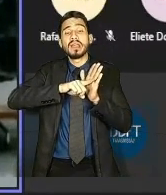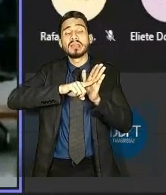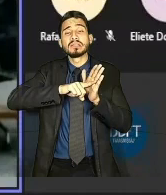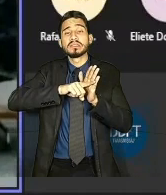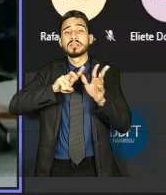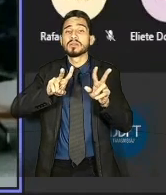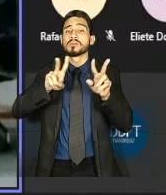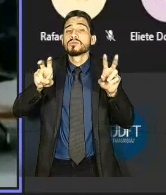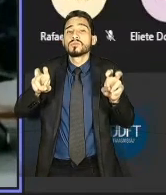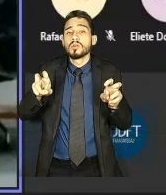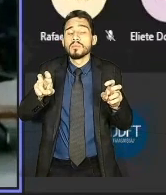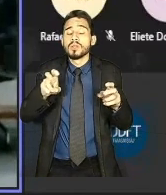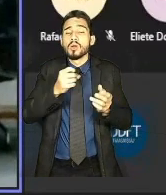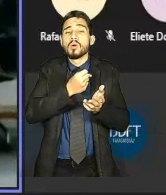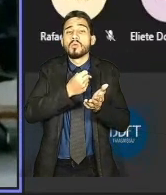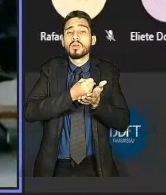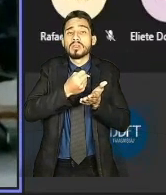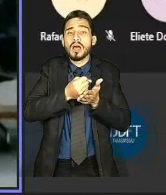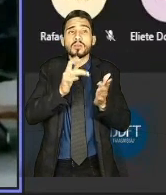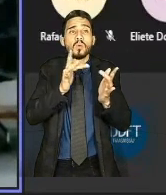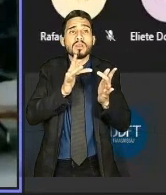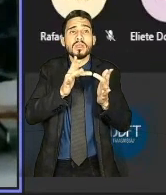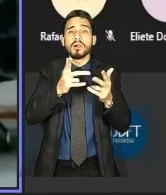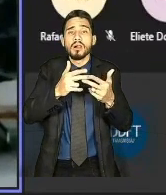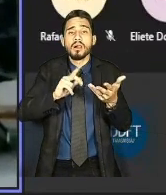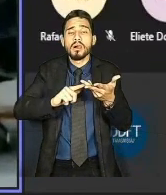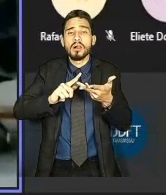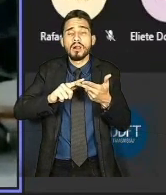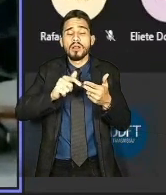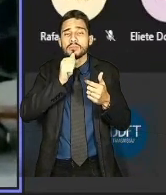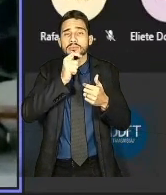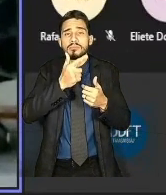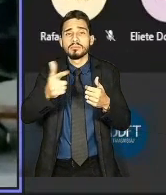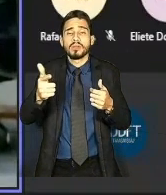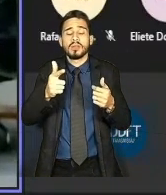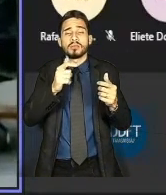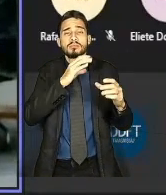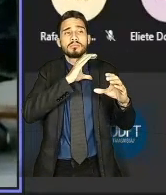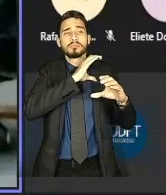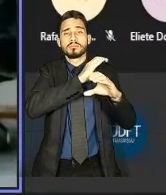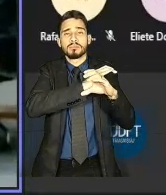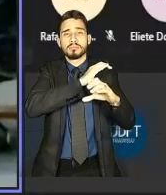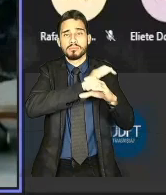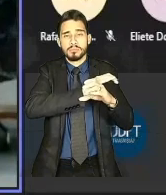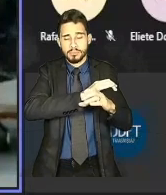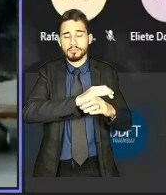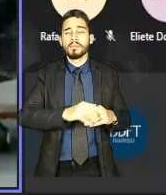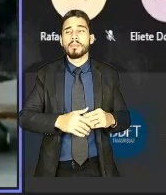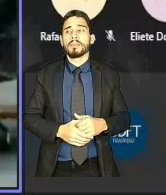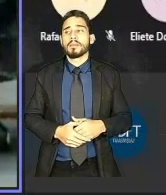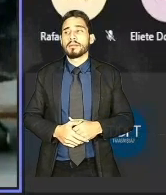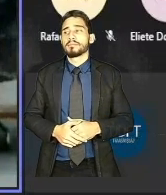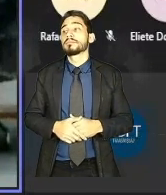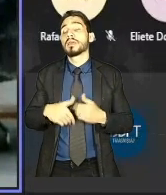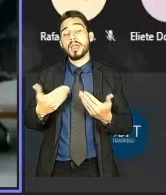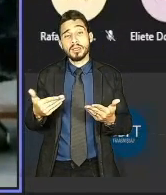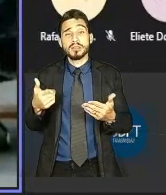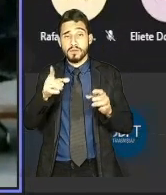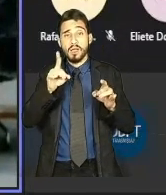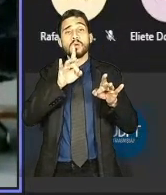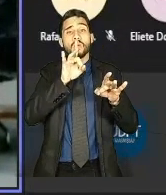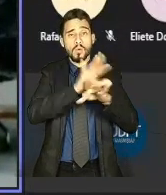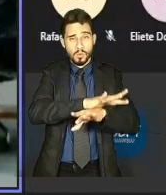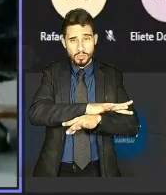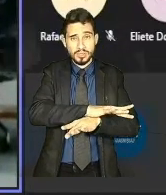prévia das condições pactuadas mediante o contato direto com a instituição financeira, inclusive. Essa foi a conclusão